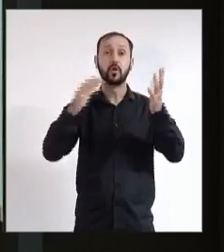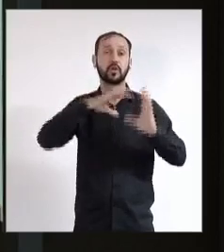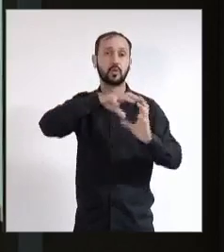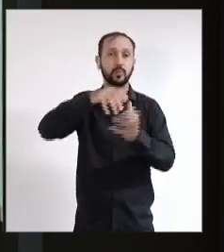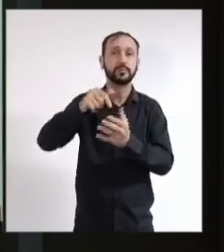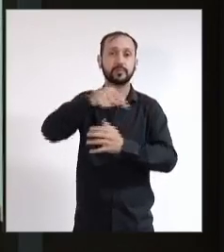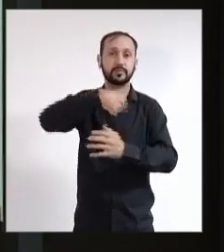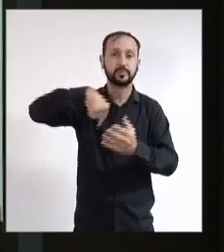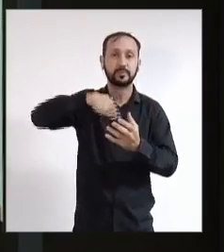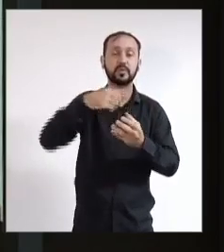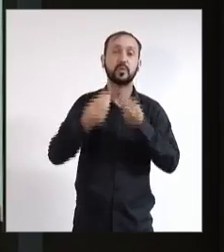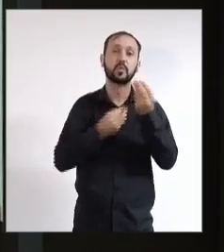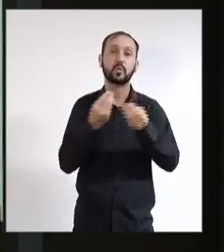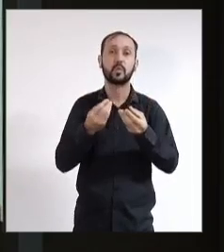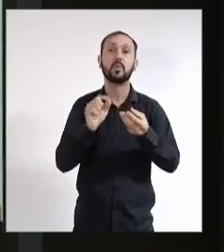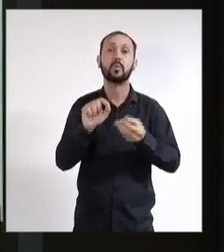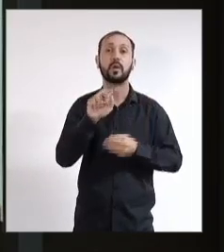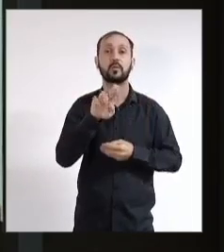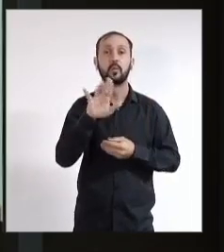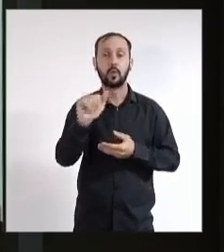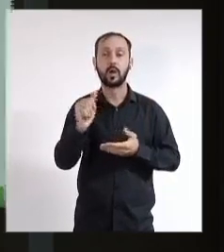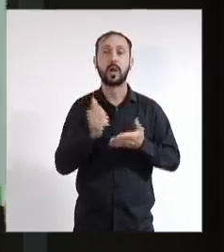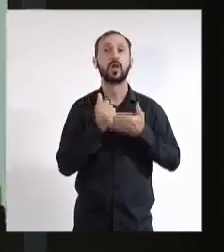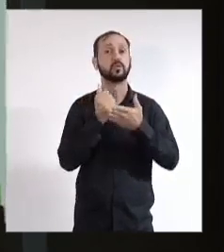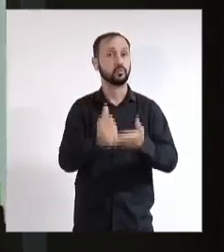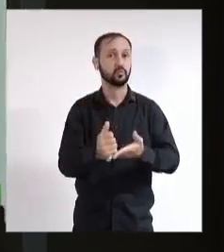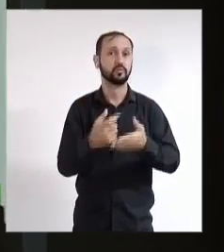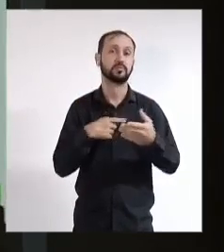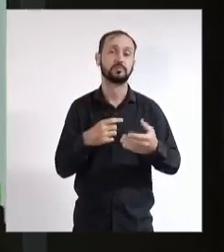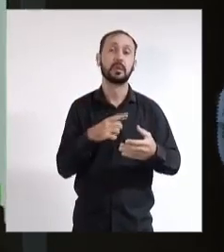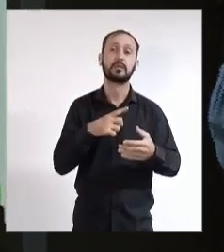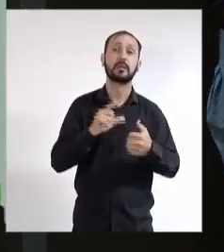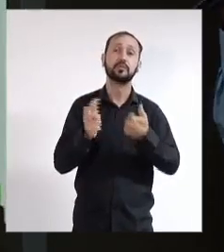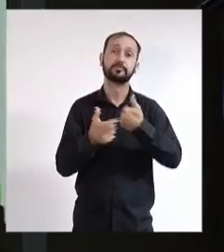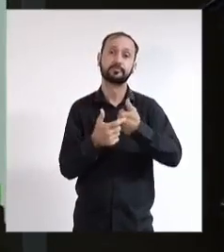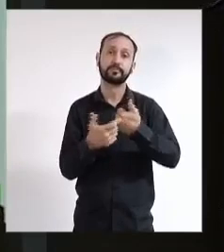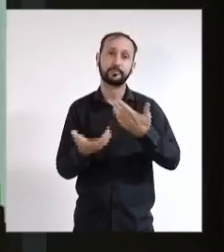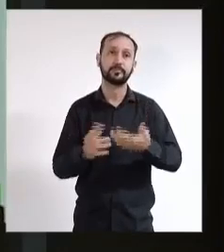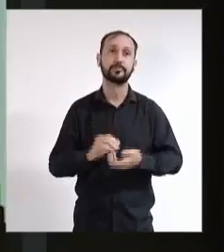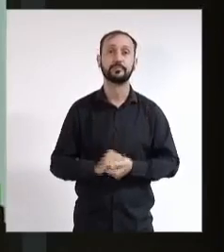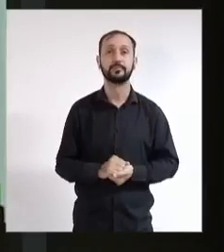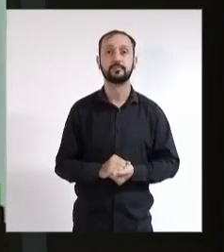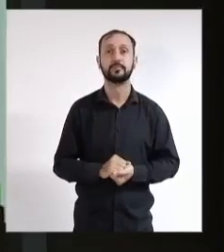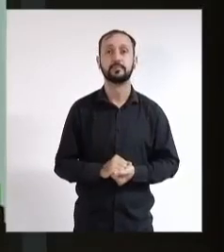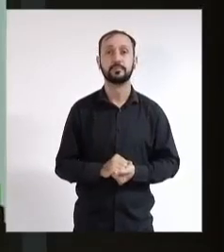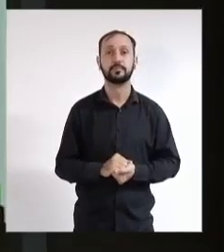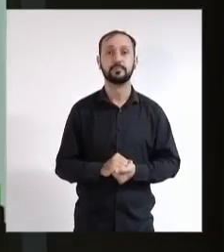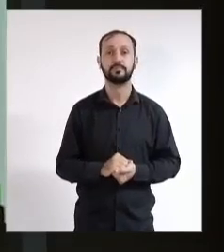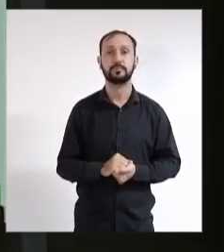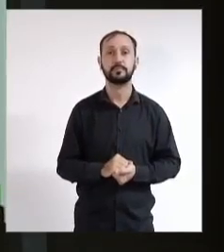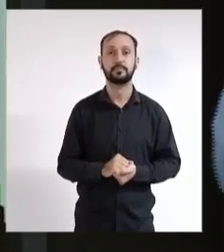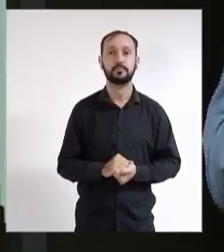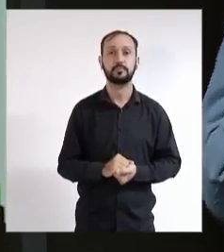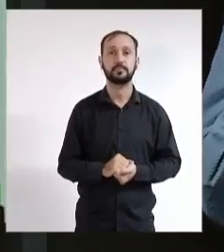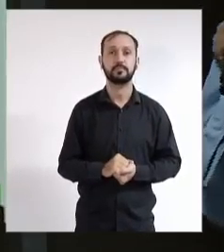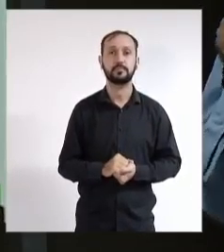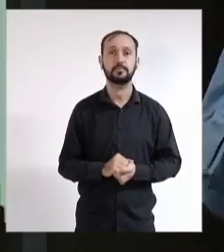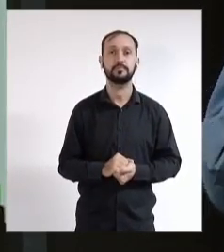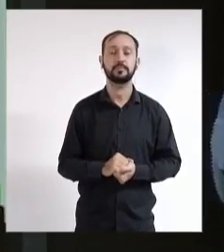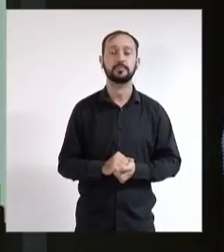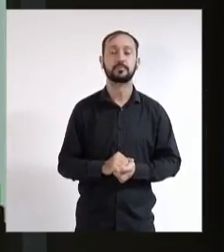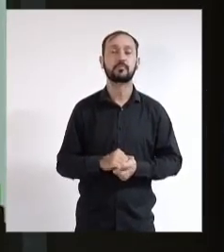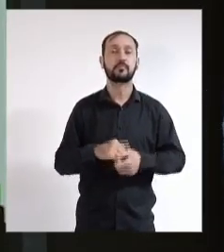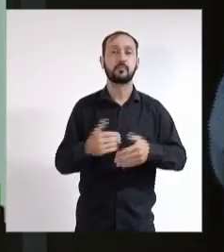é é desses benefícios que as unidades de conservação elas a tam e trazem pra nós também bom aqui então